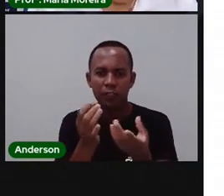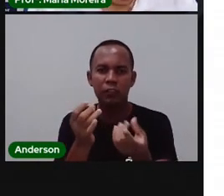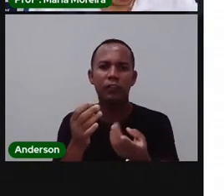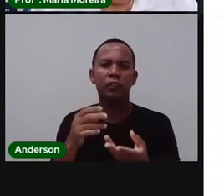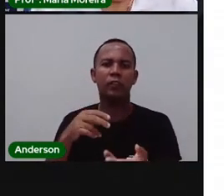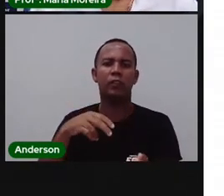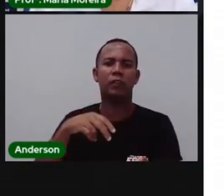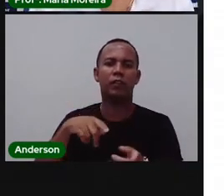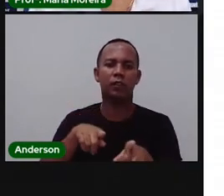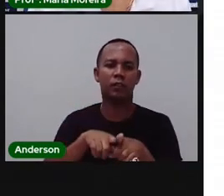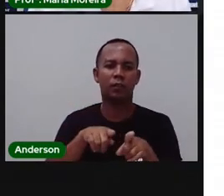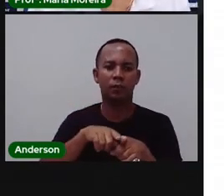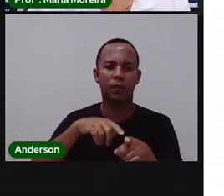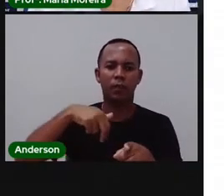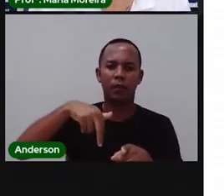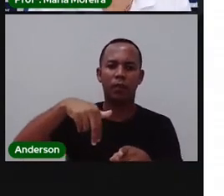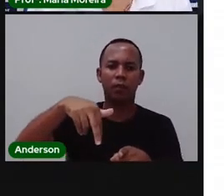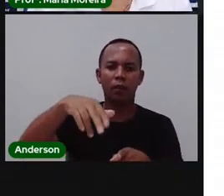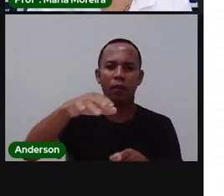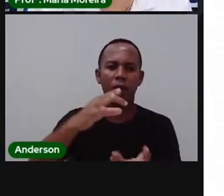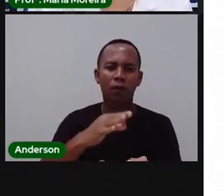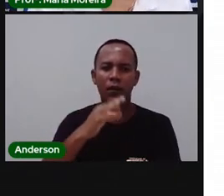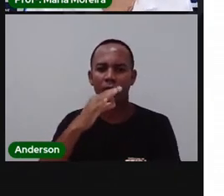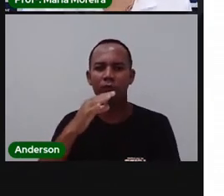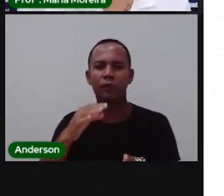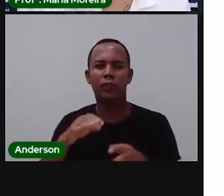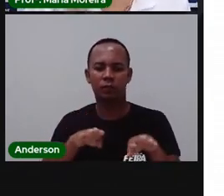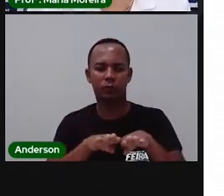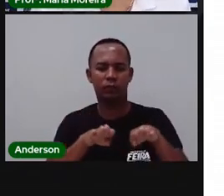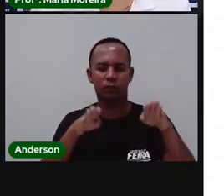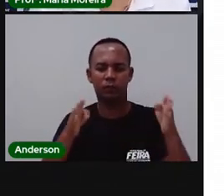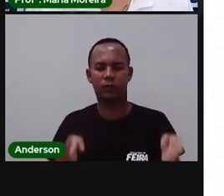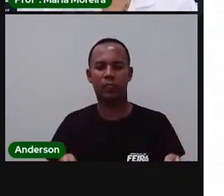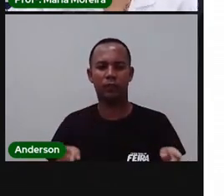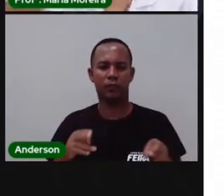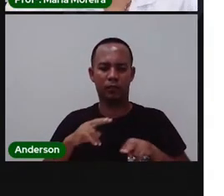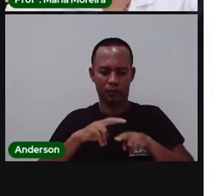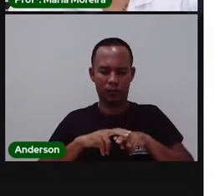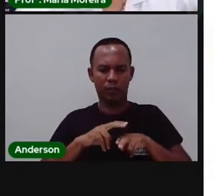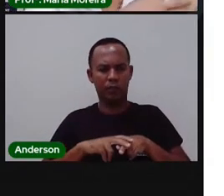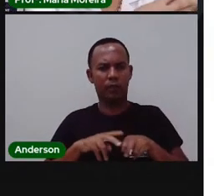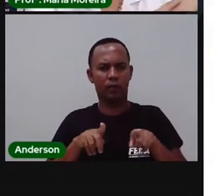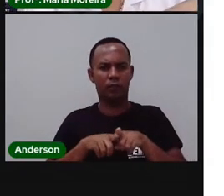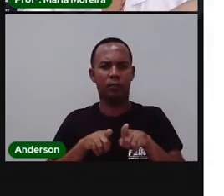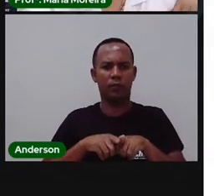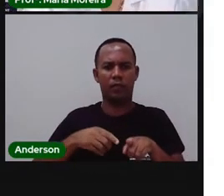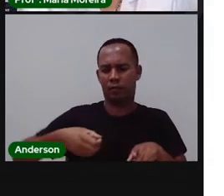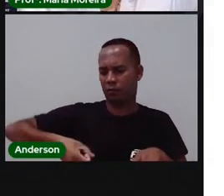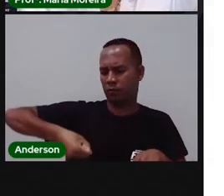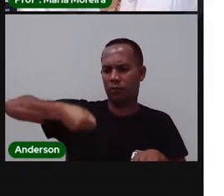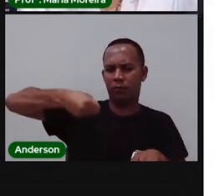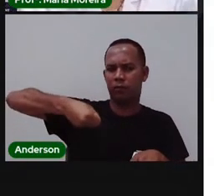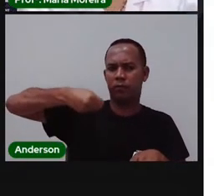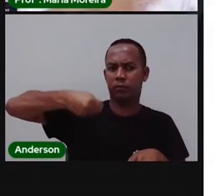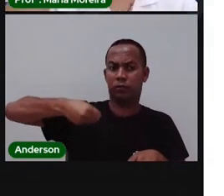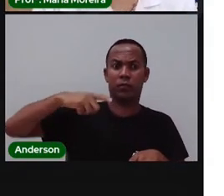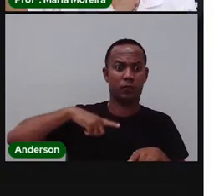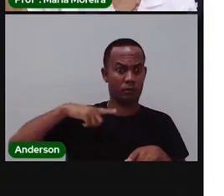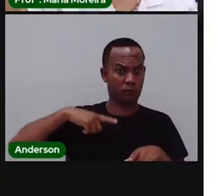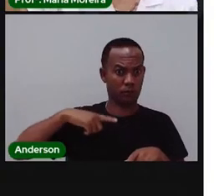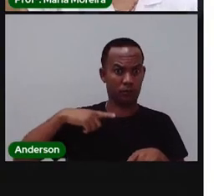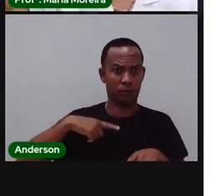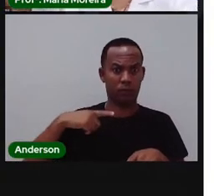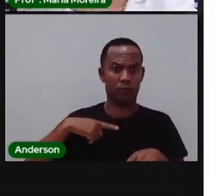andando e vendendo o café, mesa, são usados bancadas, a gente leva na mão mesmo, se você já viu, o pessoal que